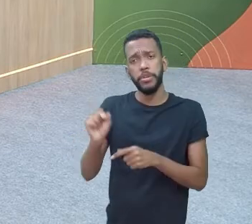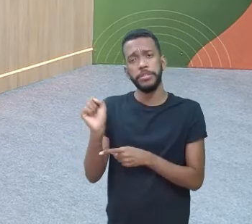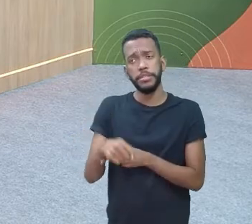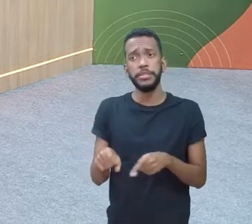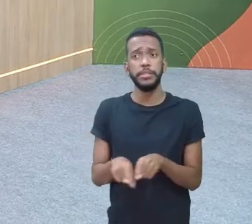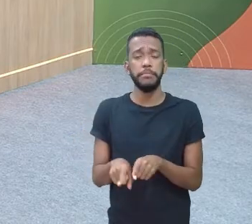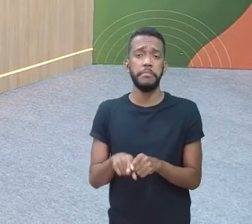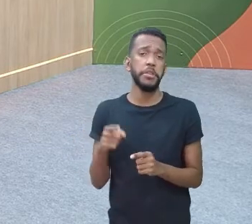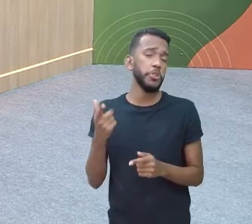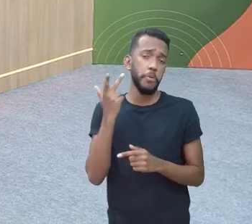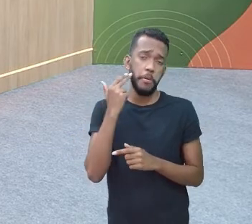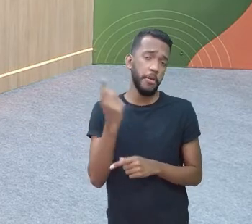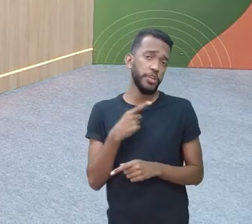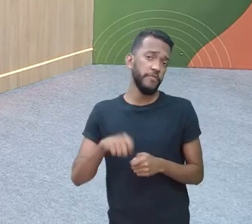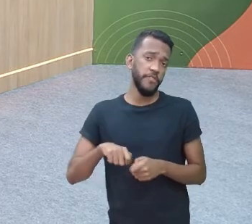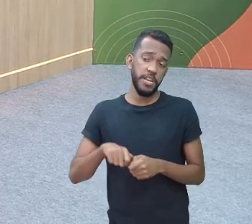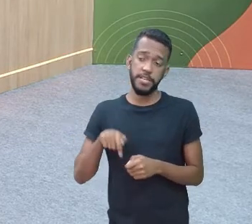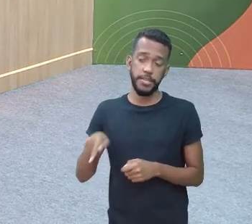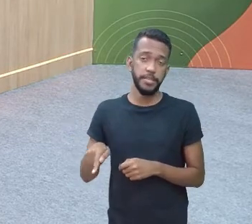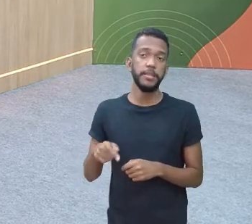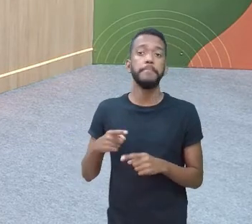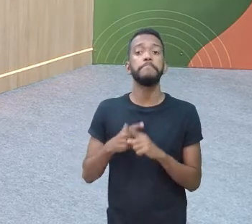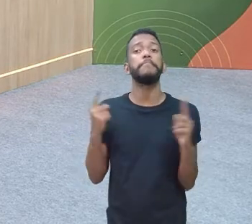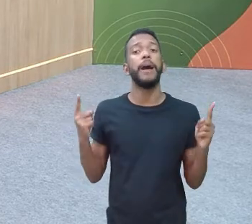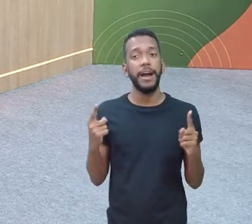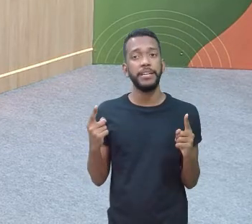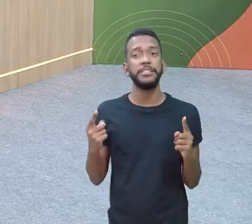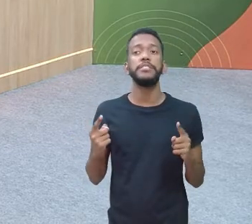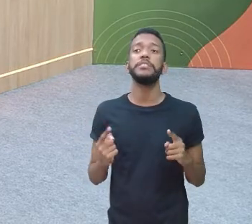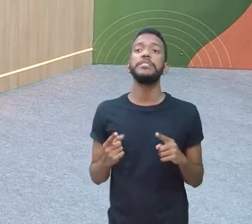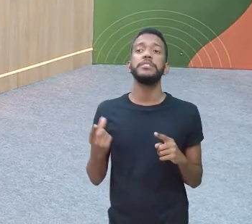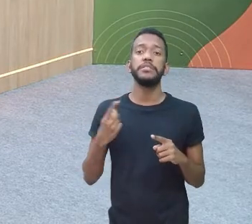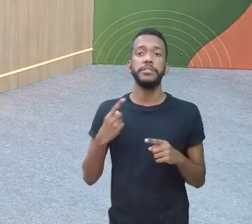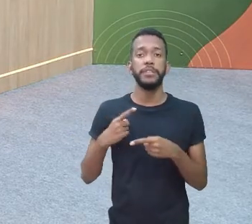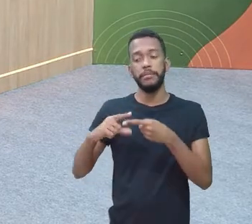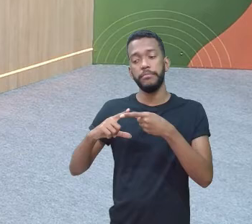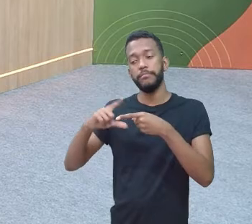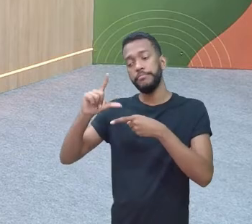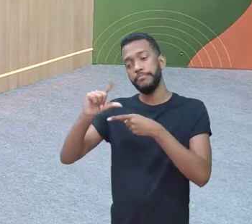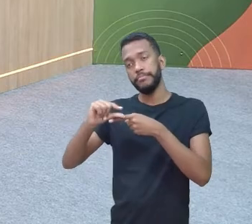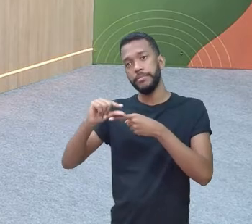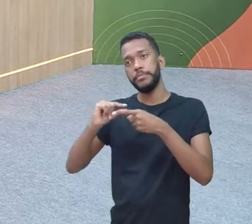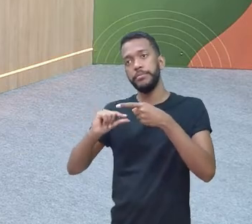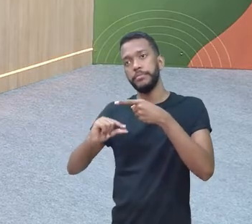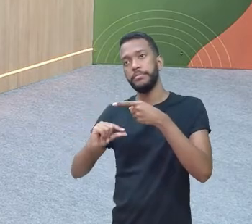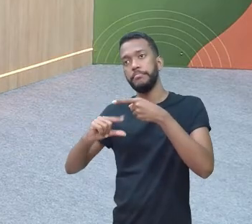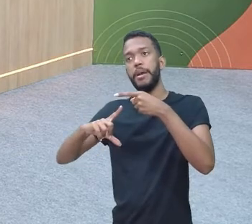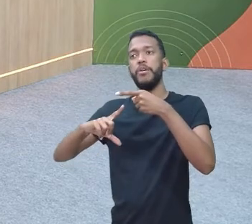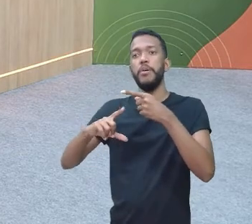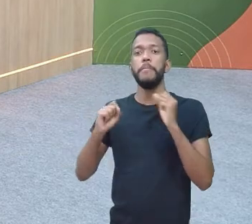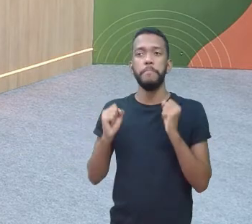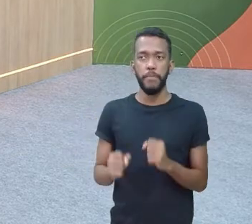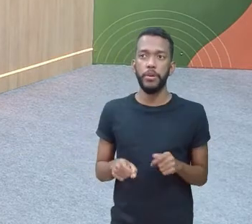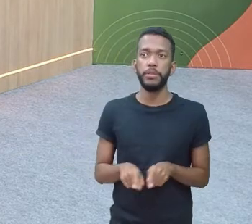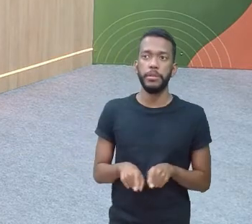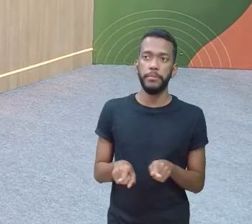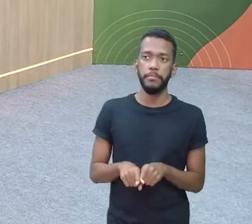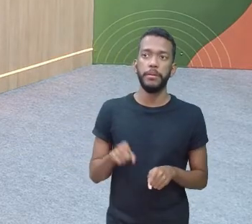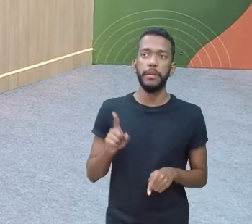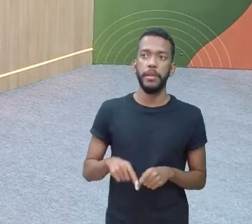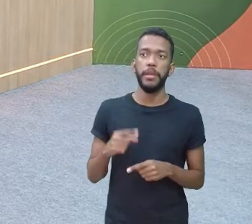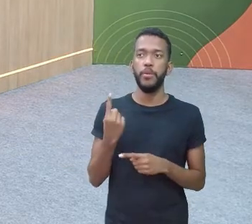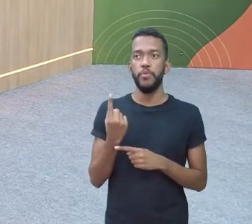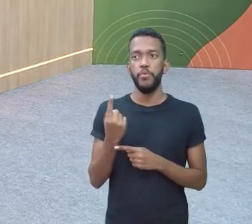e normalmente a gente faz assim, né? Mas eu também posso ter uma quantidade menor para dividir para um valor maior. No caso de